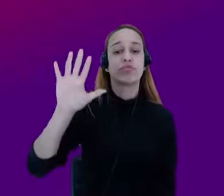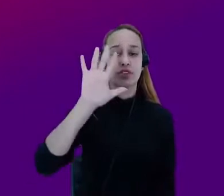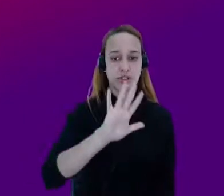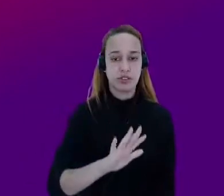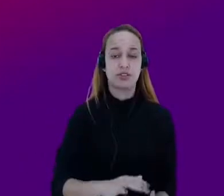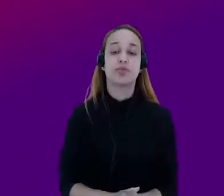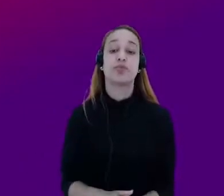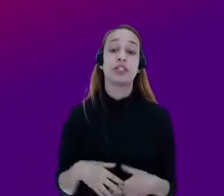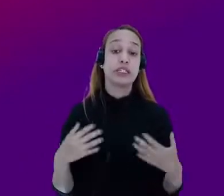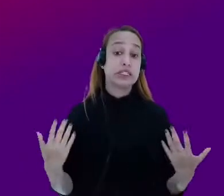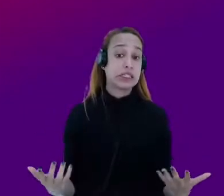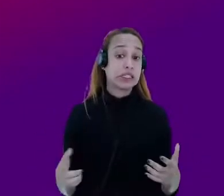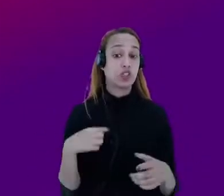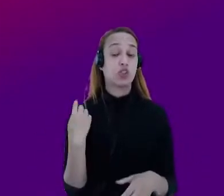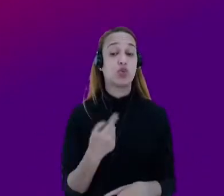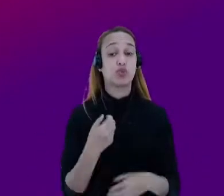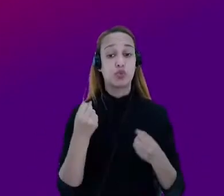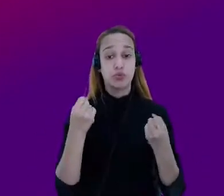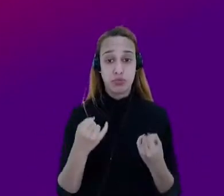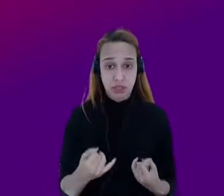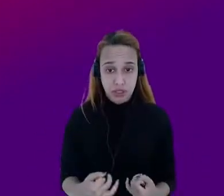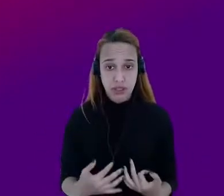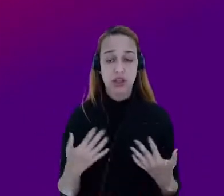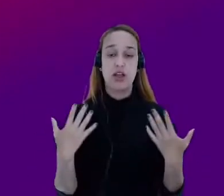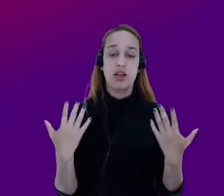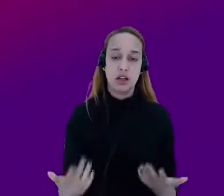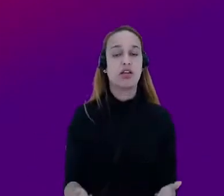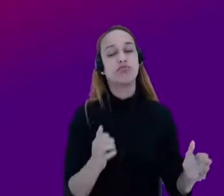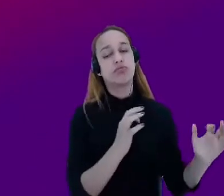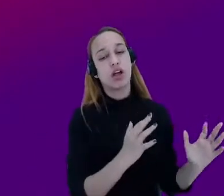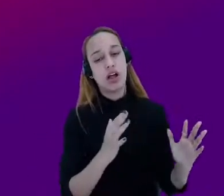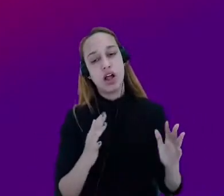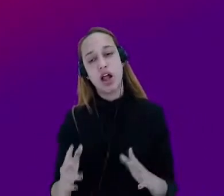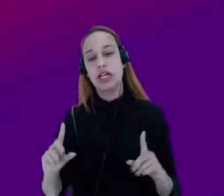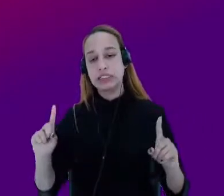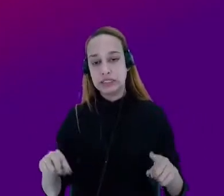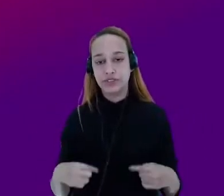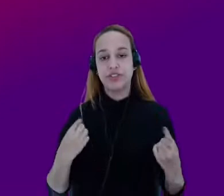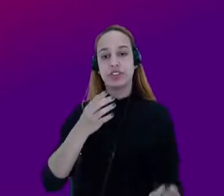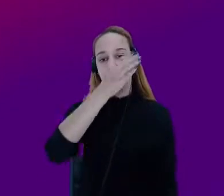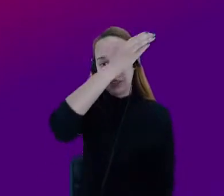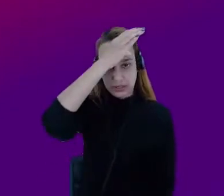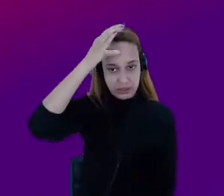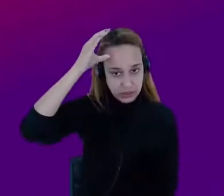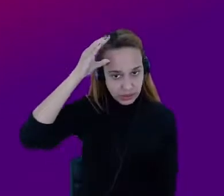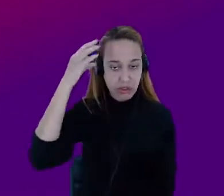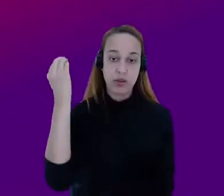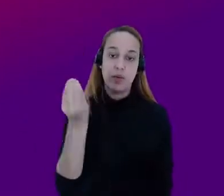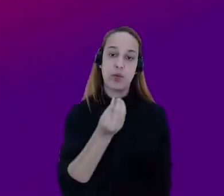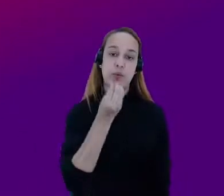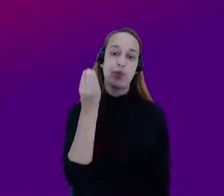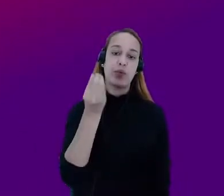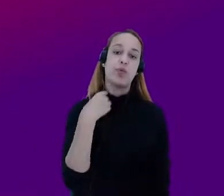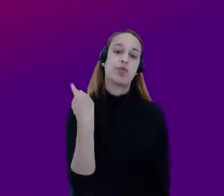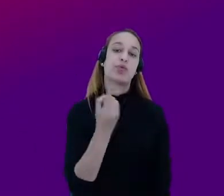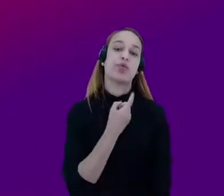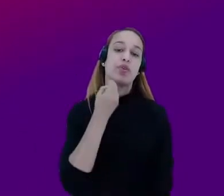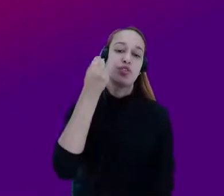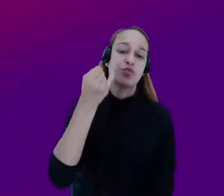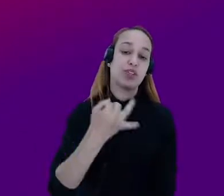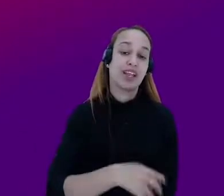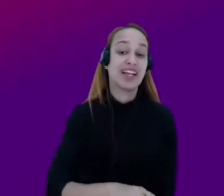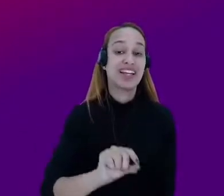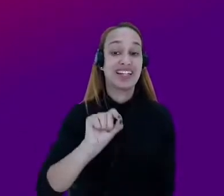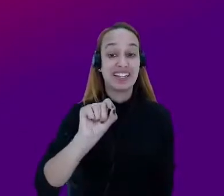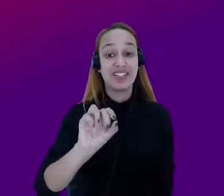E aí, quando a gente começa a falar de geração, de desafio, de cliente, não tem como a gente falar disso sem